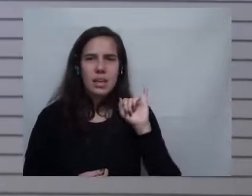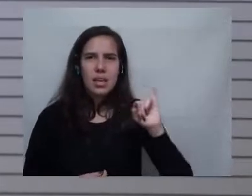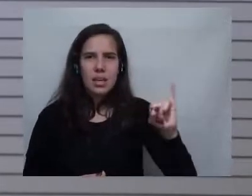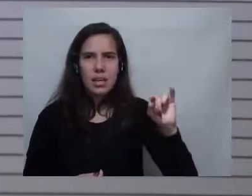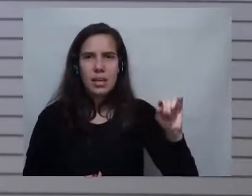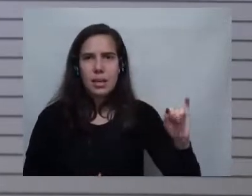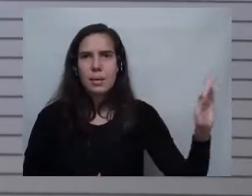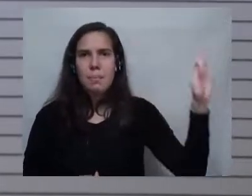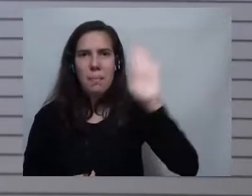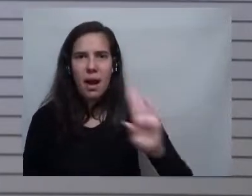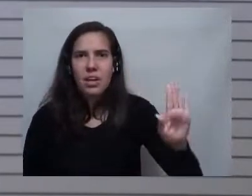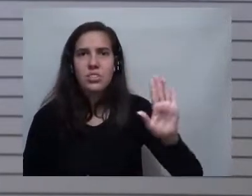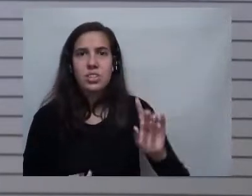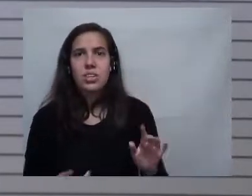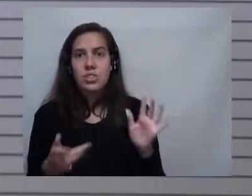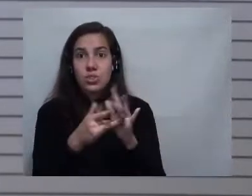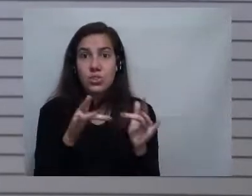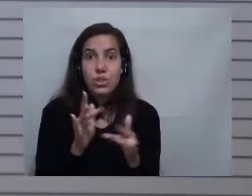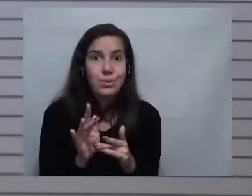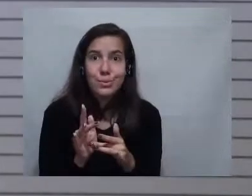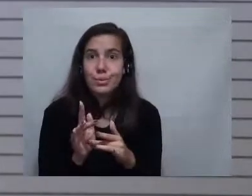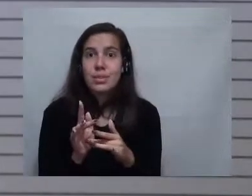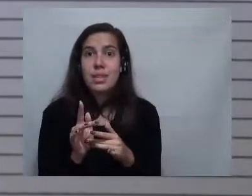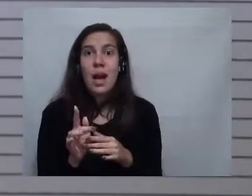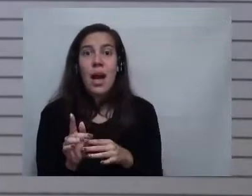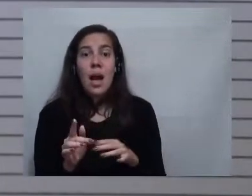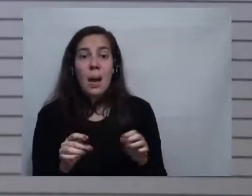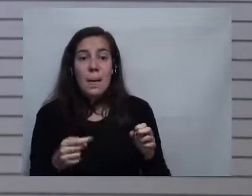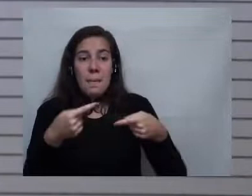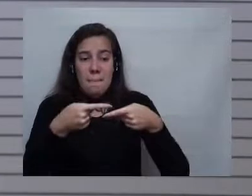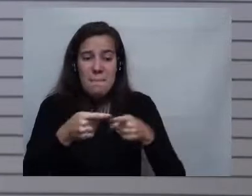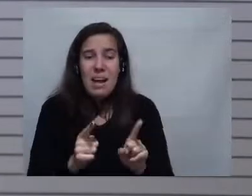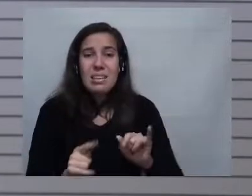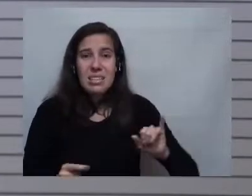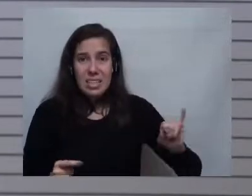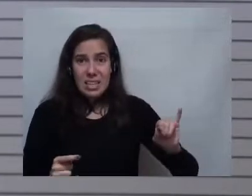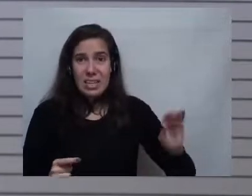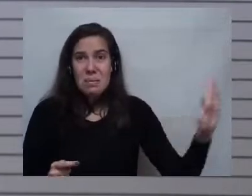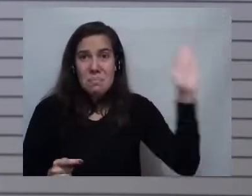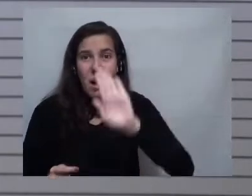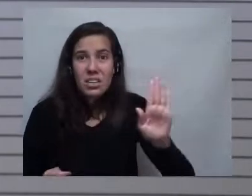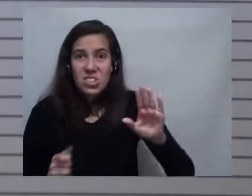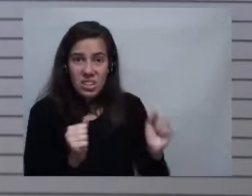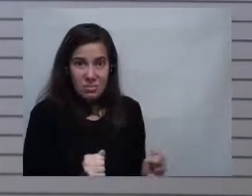sabe é trabalhador braçal